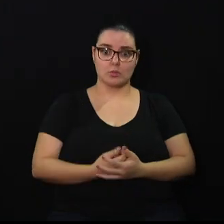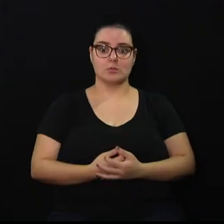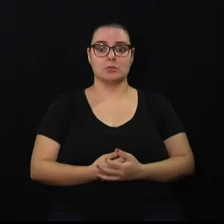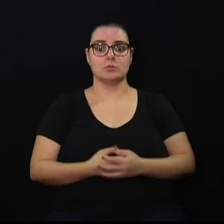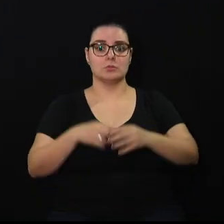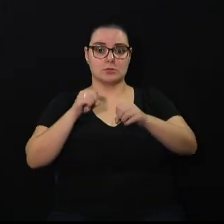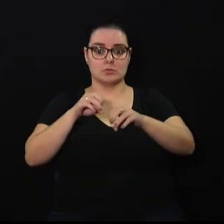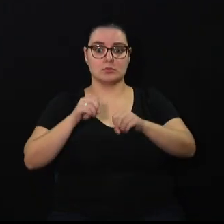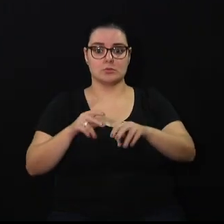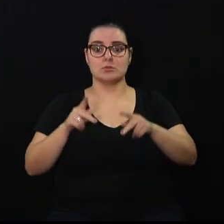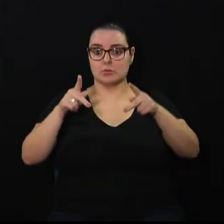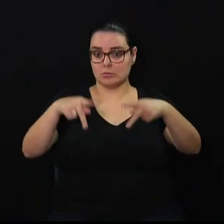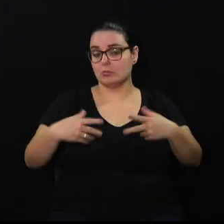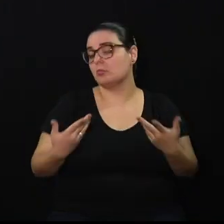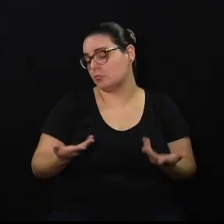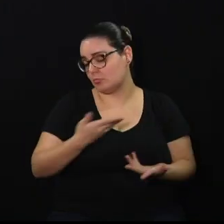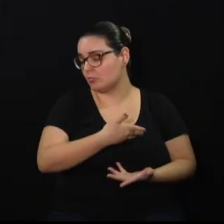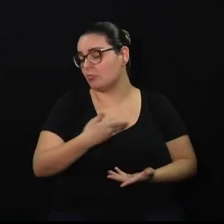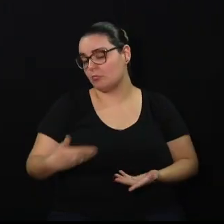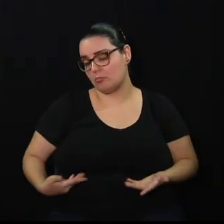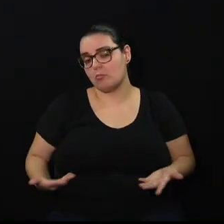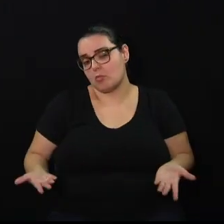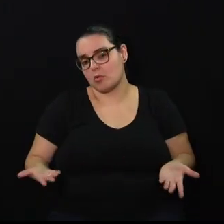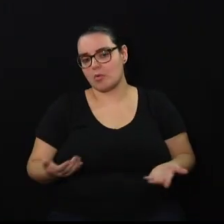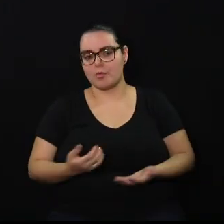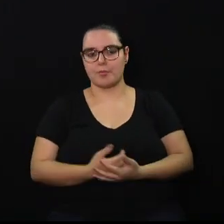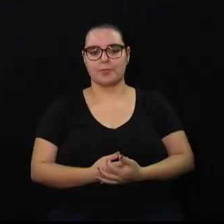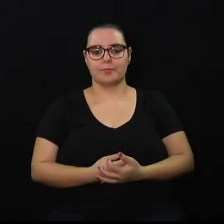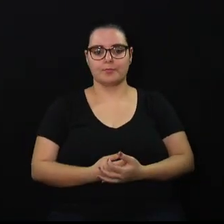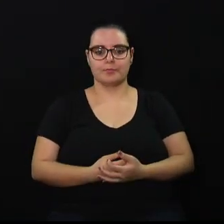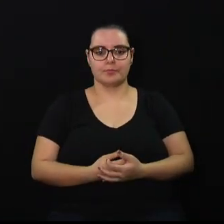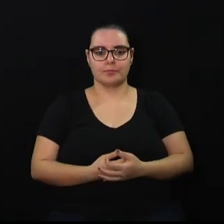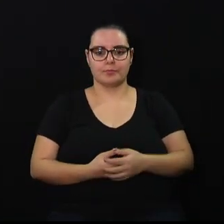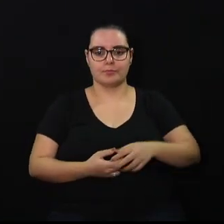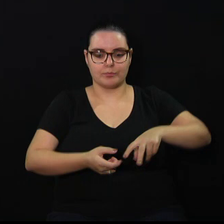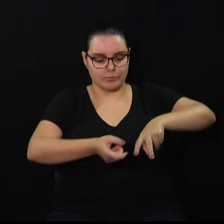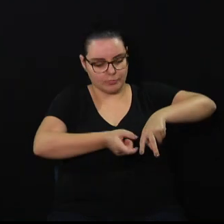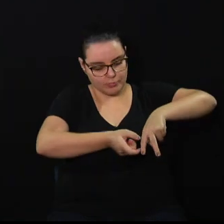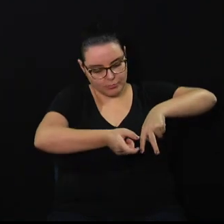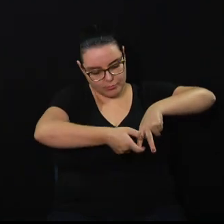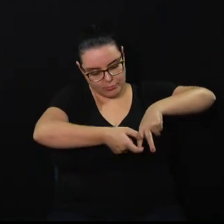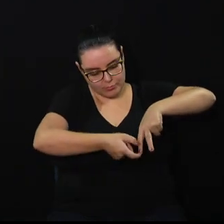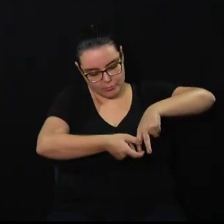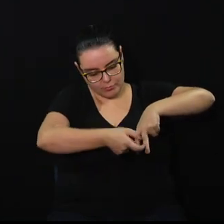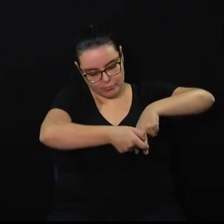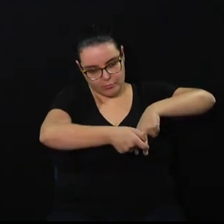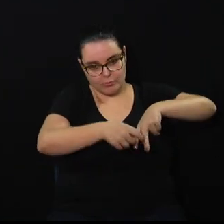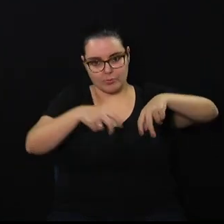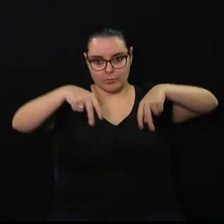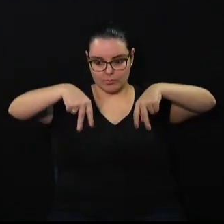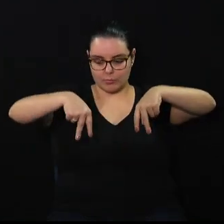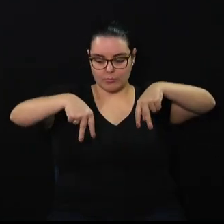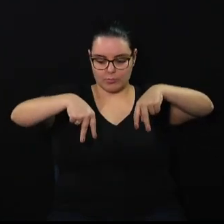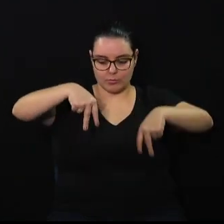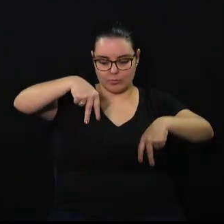escola pública porque não aí tem as caneleiras por deixar a criança com o pezinho no chão pa